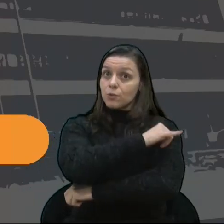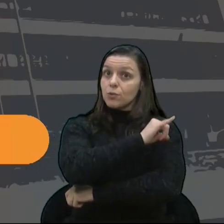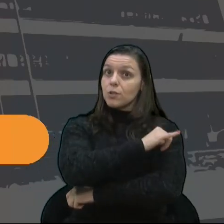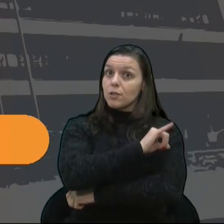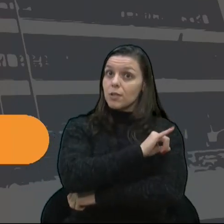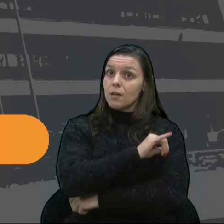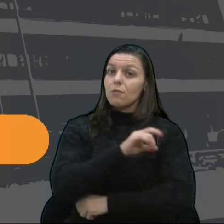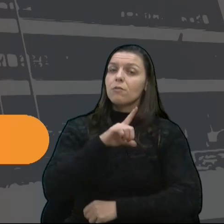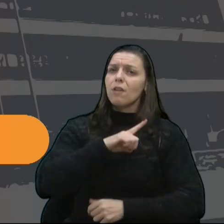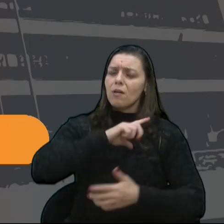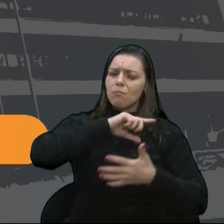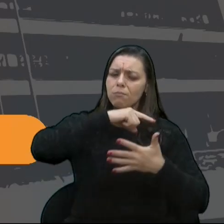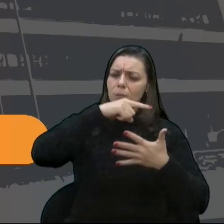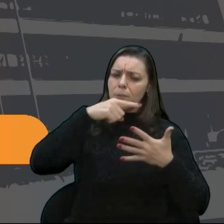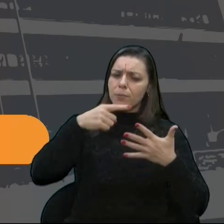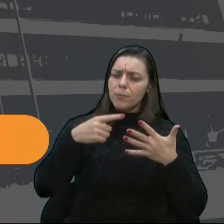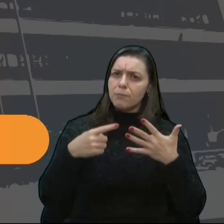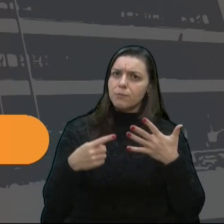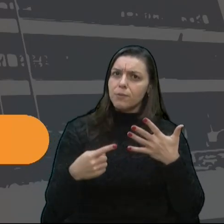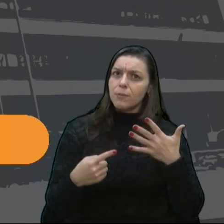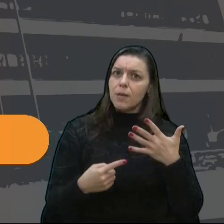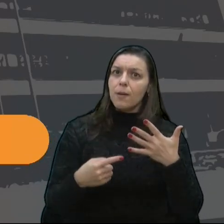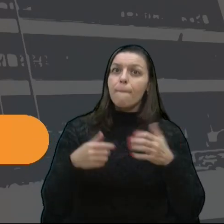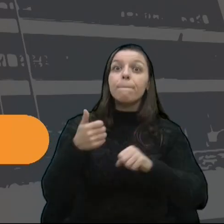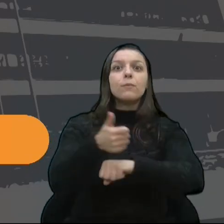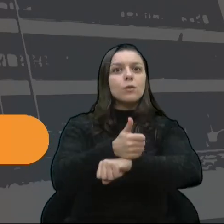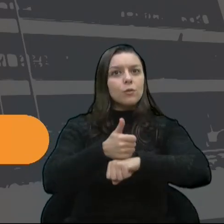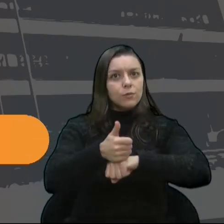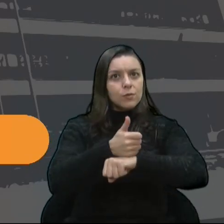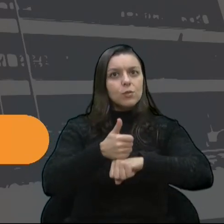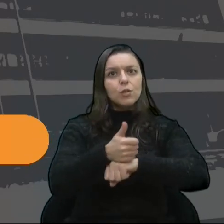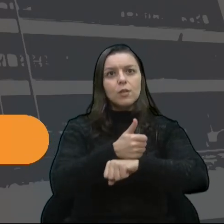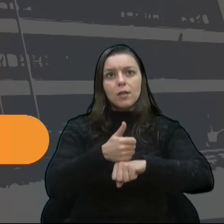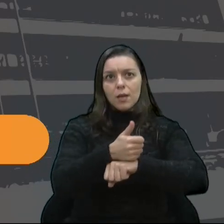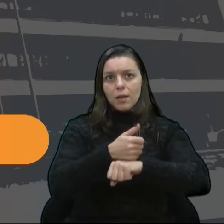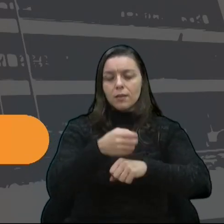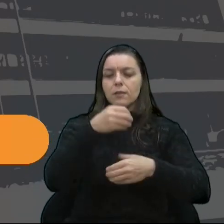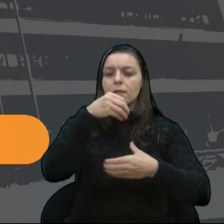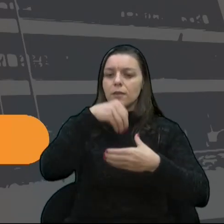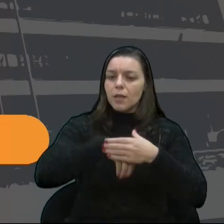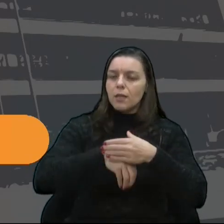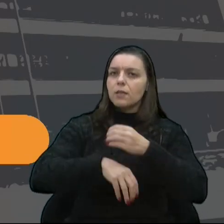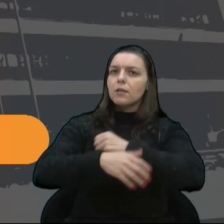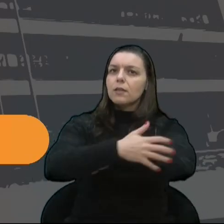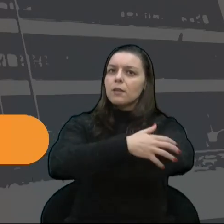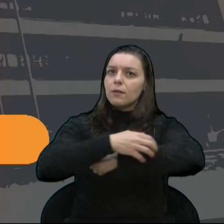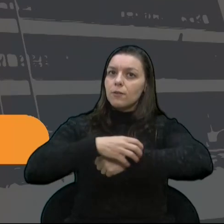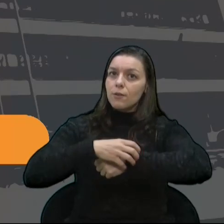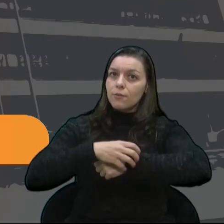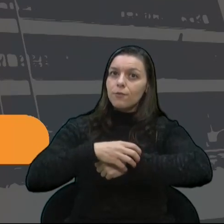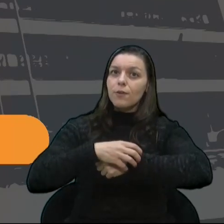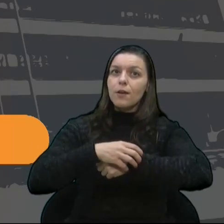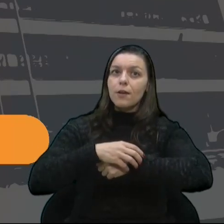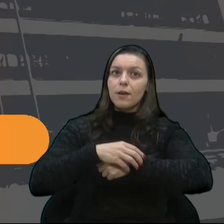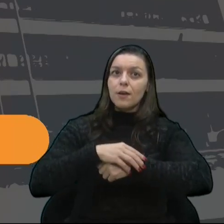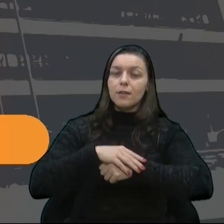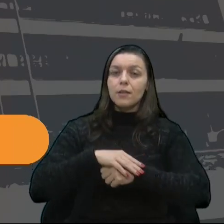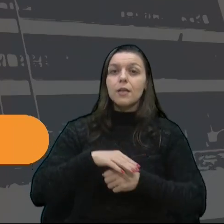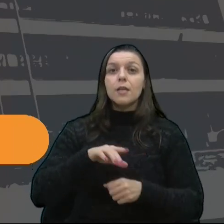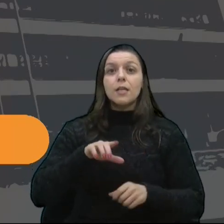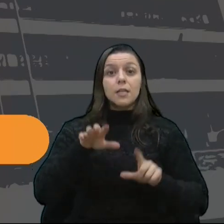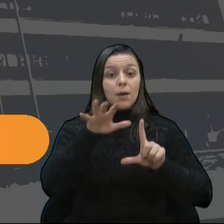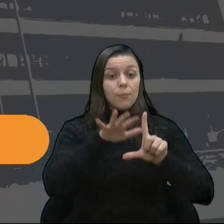uma gama muito ampla de profissionais dentro delas. E a gente também, dentro dessa plataforma que a